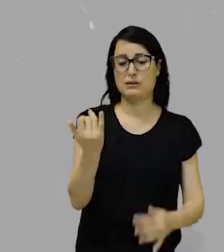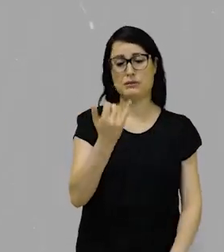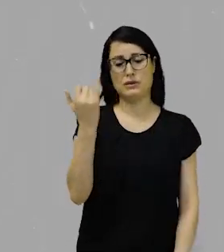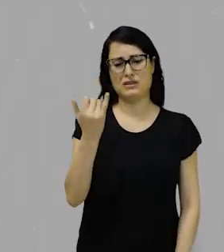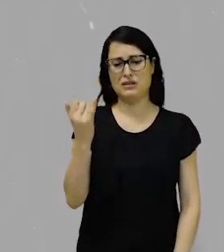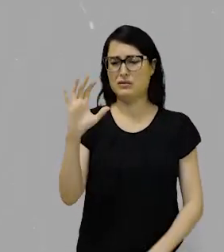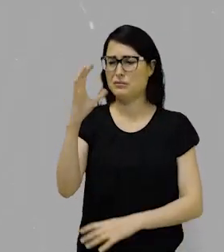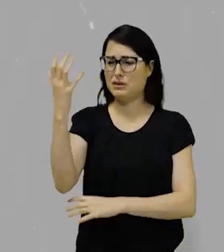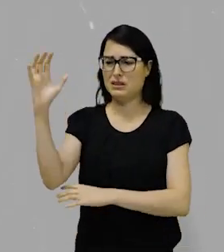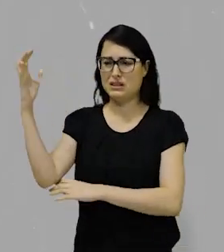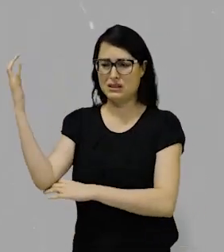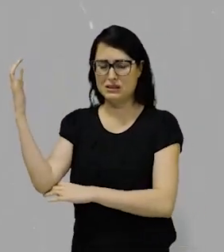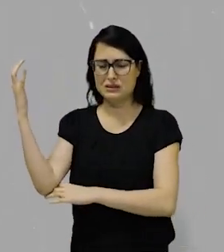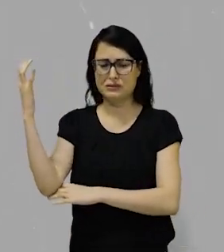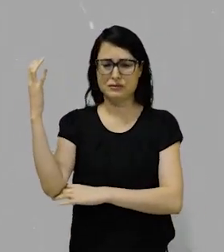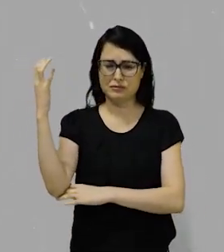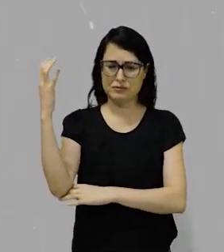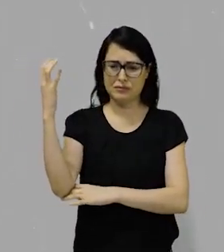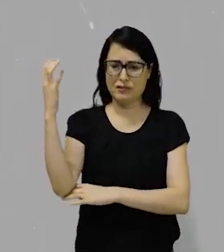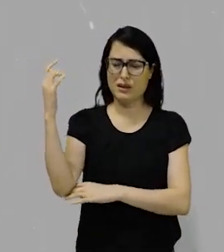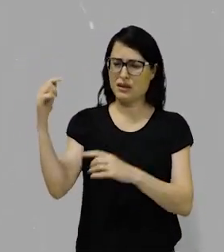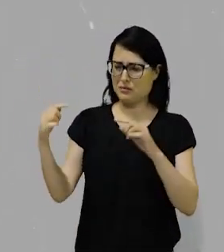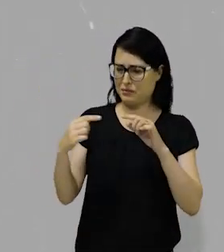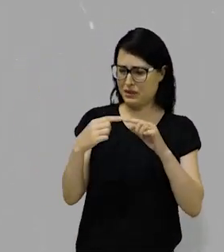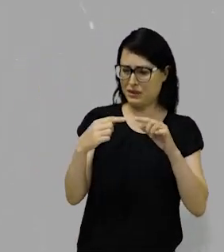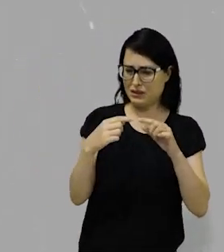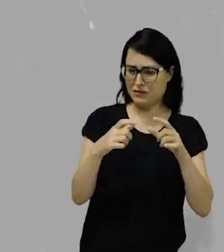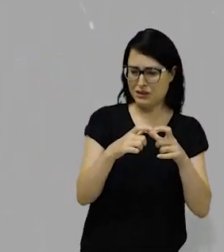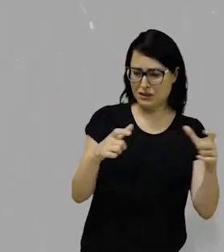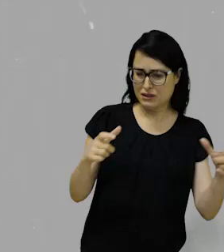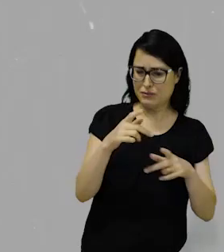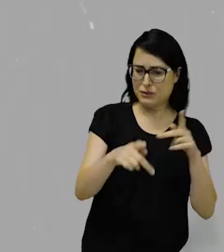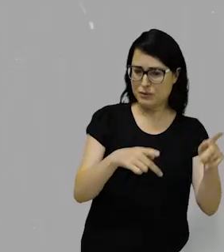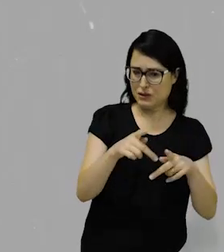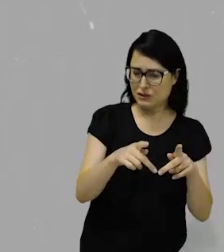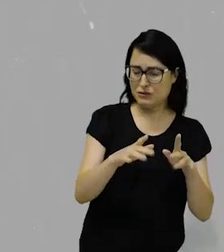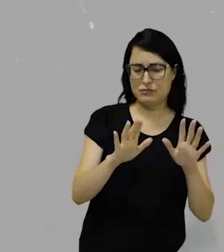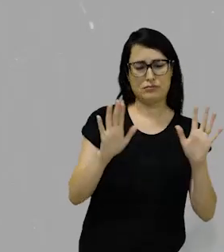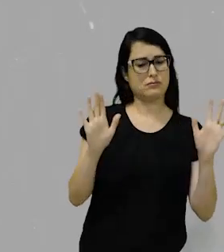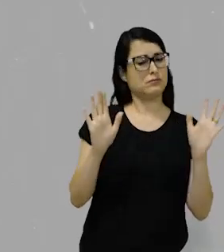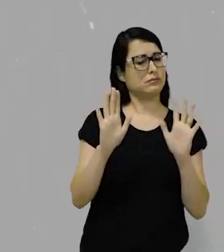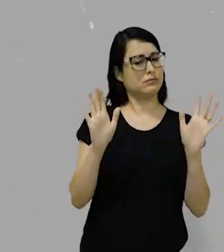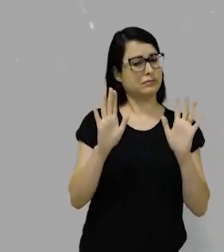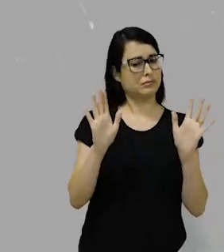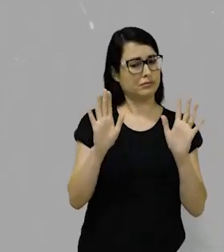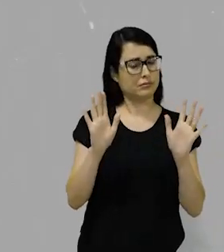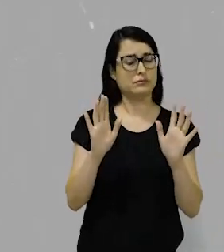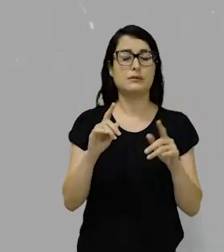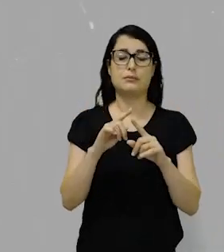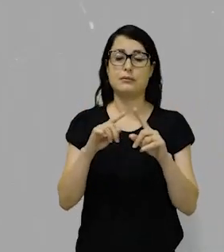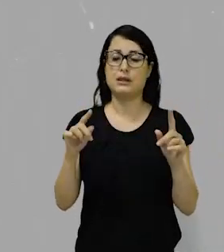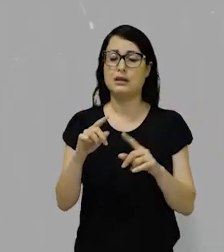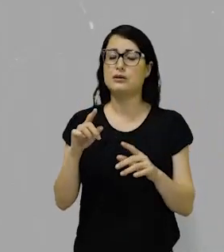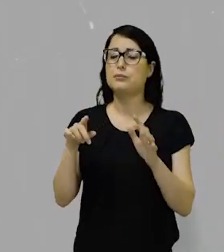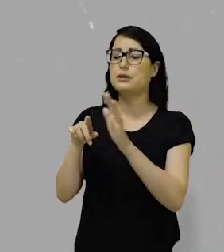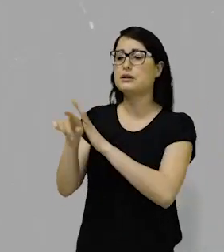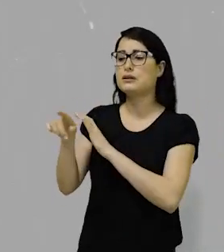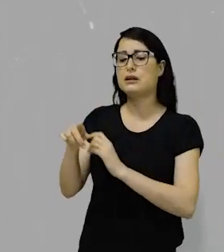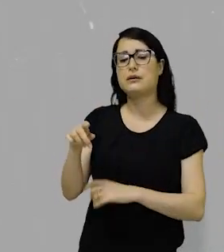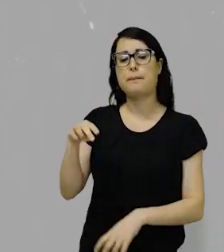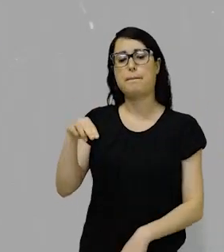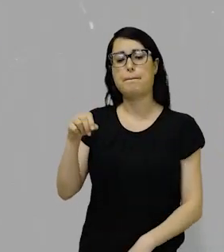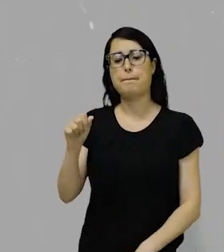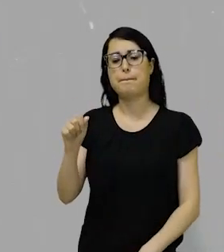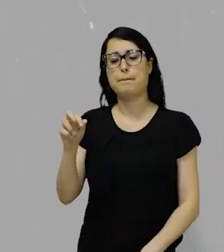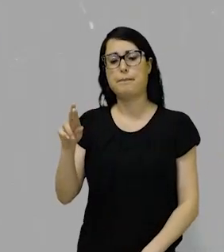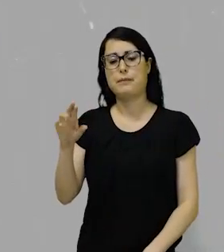não era porque a população estava crescendo em si. Sabe por quê? Se eu te perguntar hoje bem aqui, Marcos, tem alimento suficiente